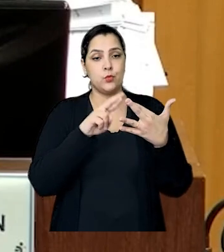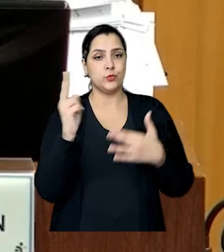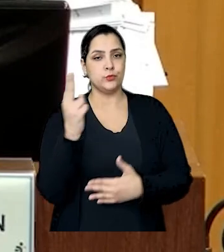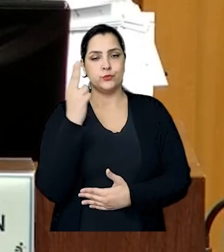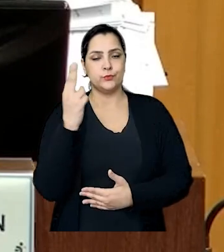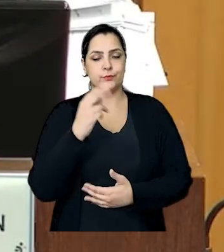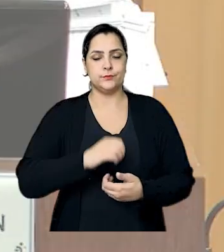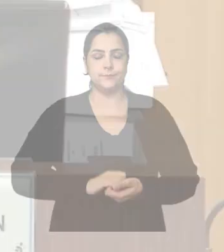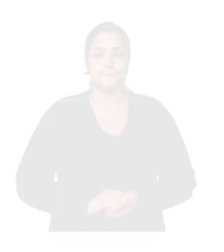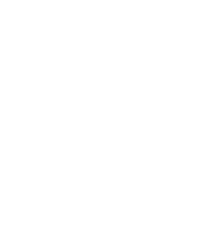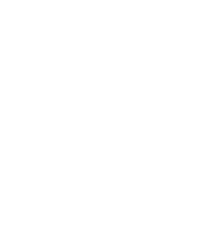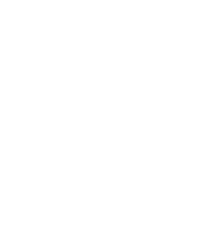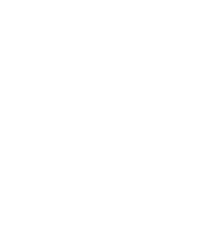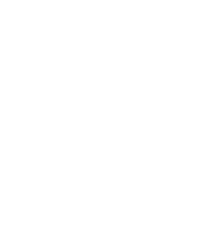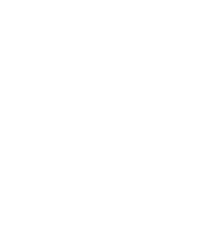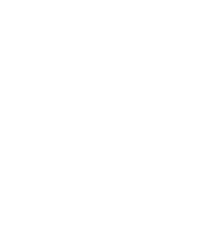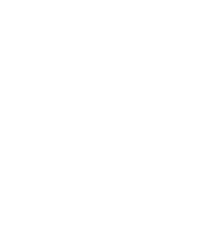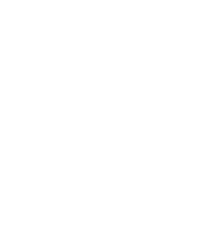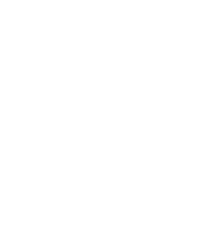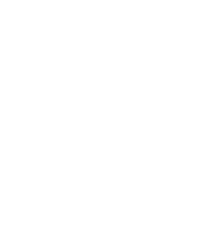não cabe mais recurso